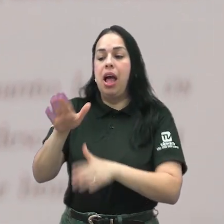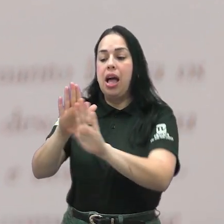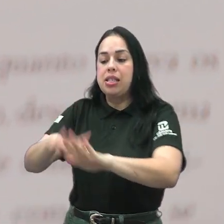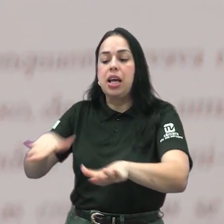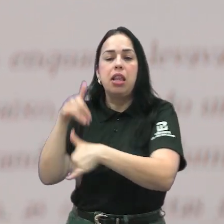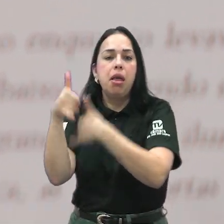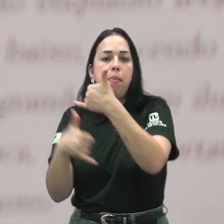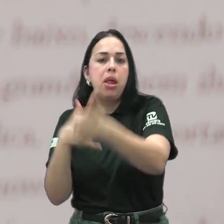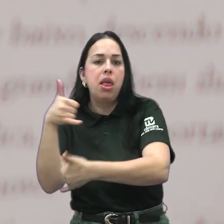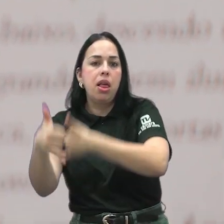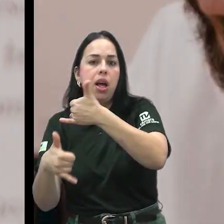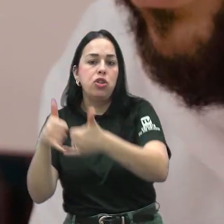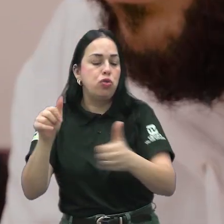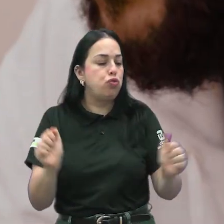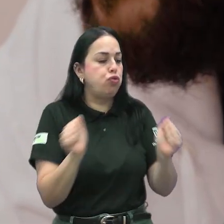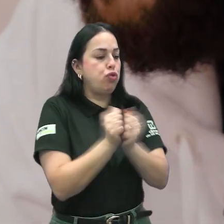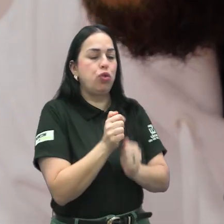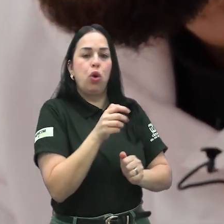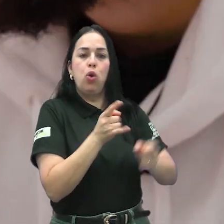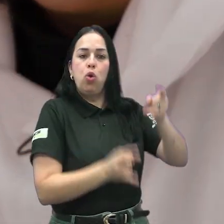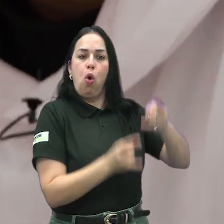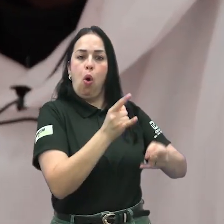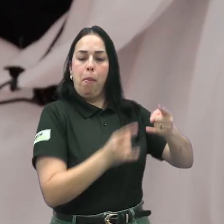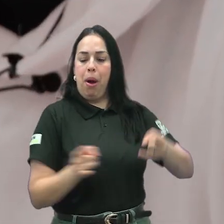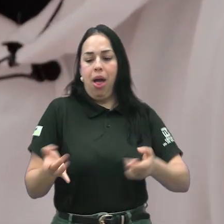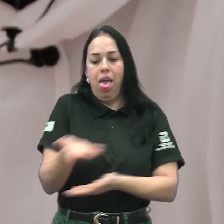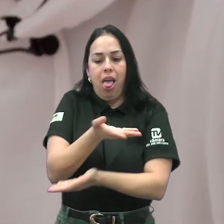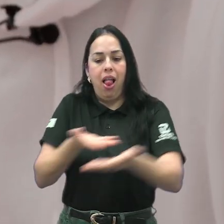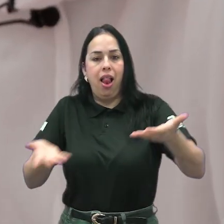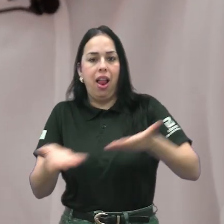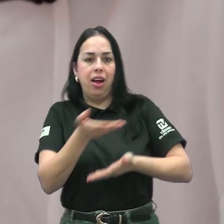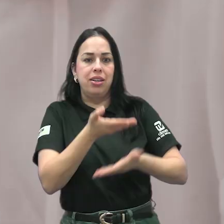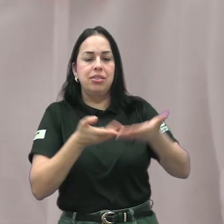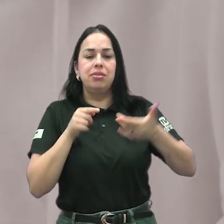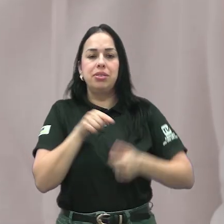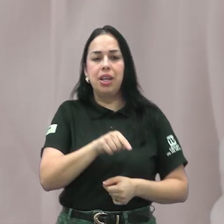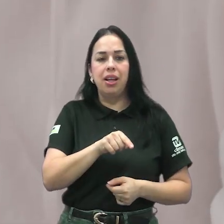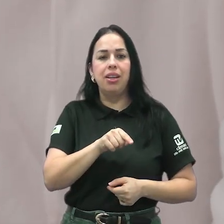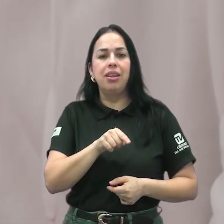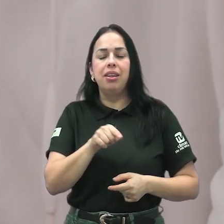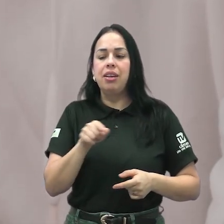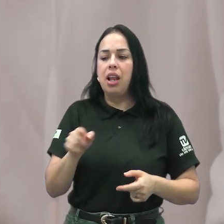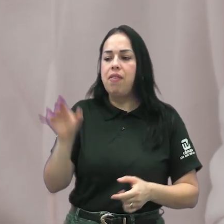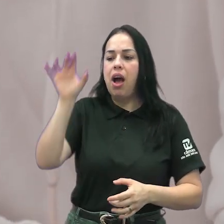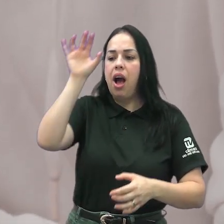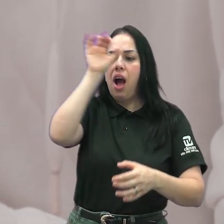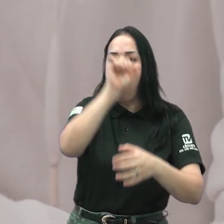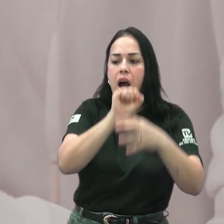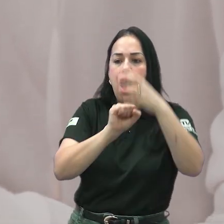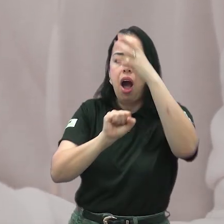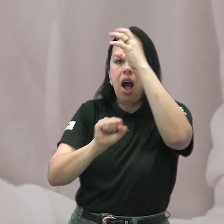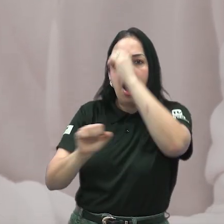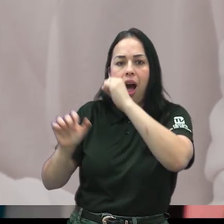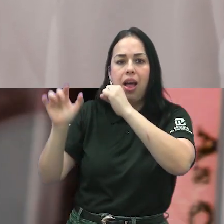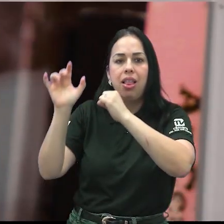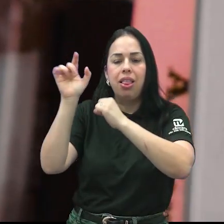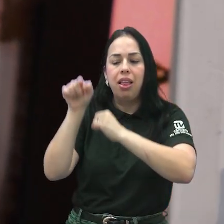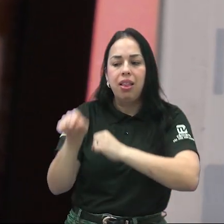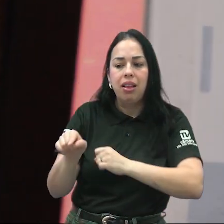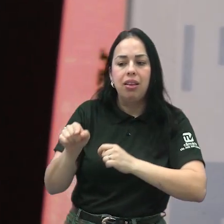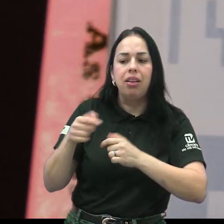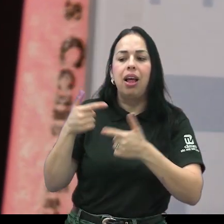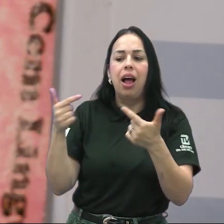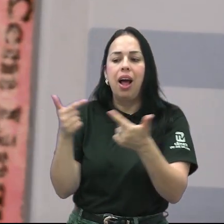as brincadeiras que uma criança faz com um robô e como ele, aos poucos, assimila o que ela acha